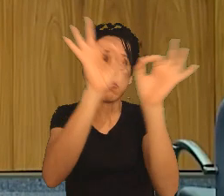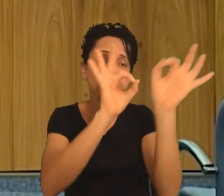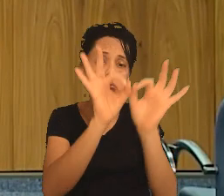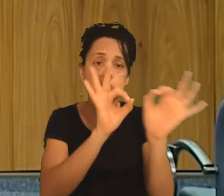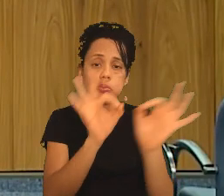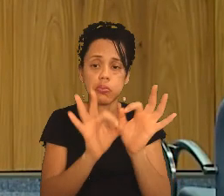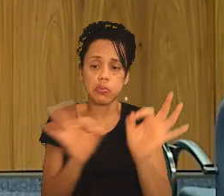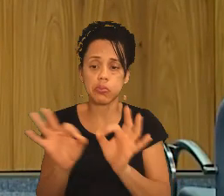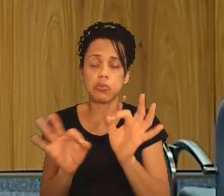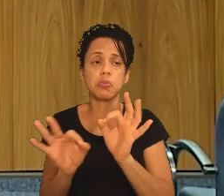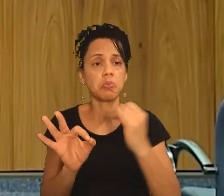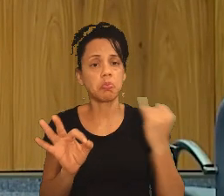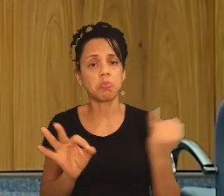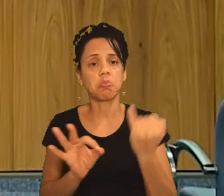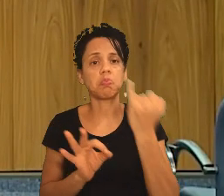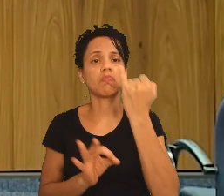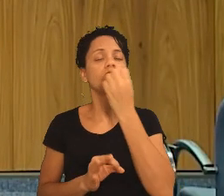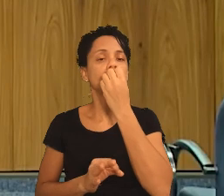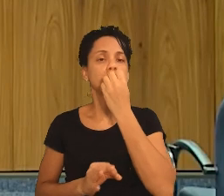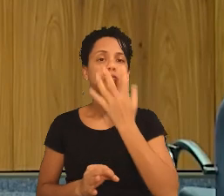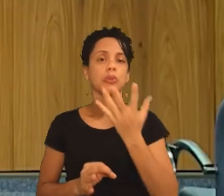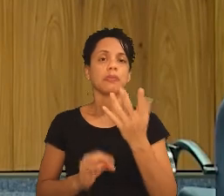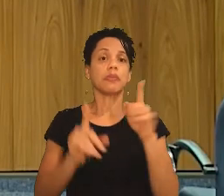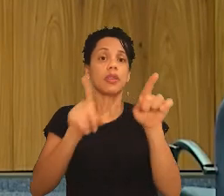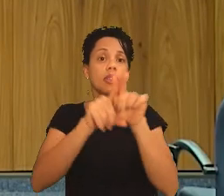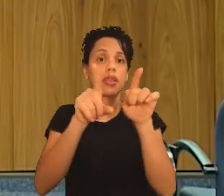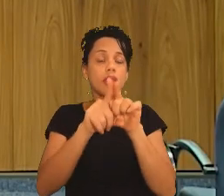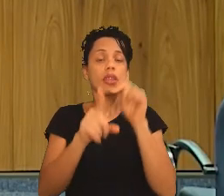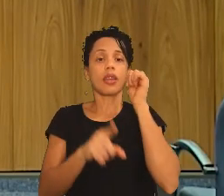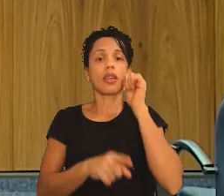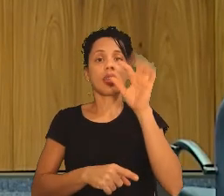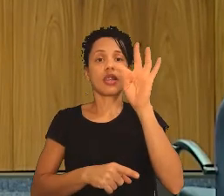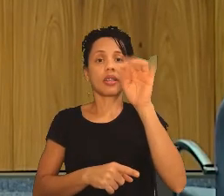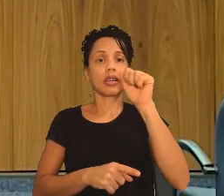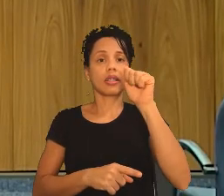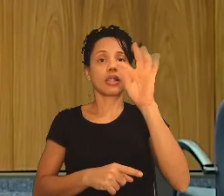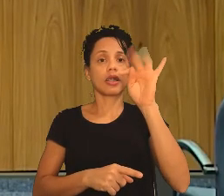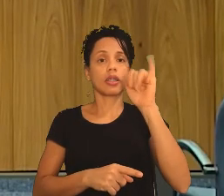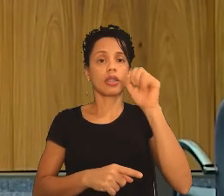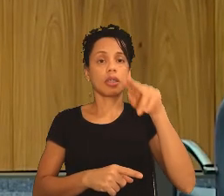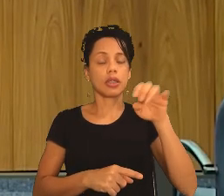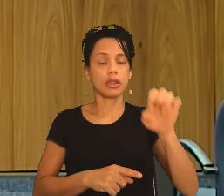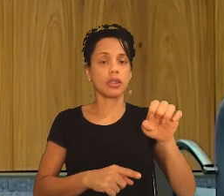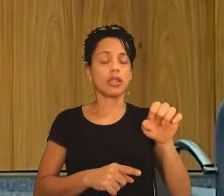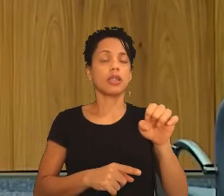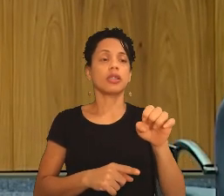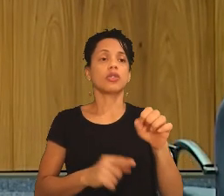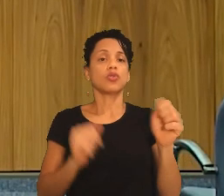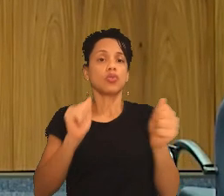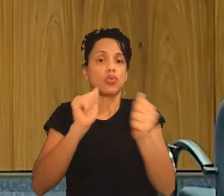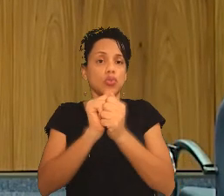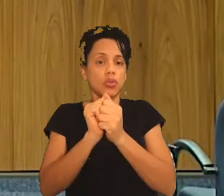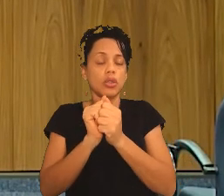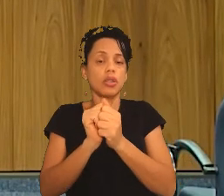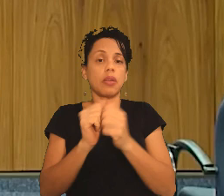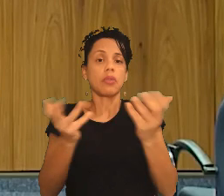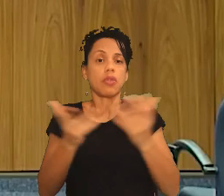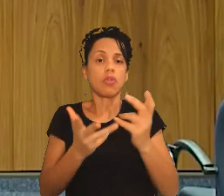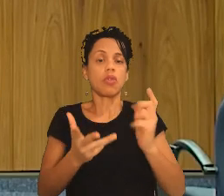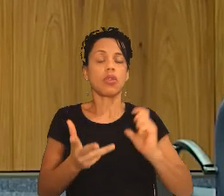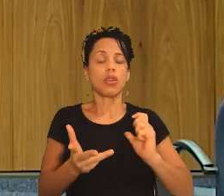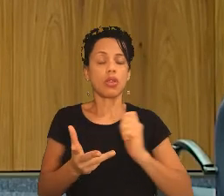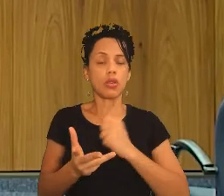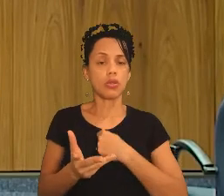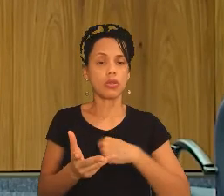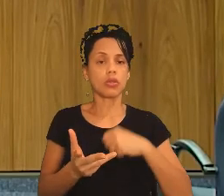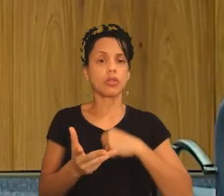assim não para o documentário, elas foram feitas em condições ali muito específicas e eles conseguiram montar isso e fazer um material